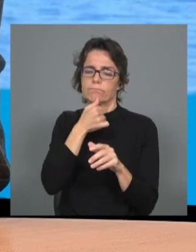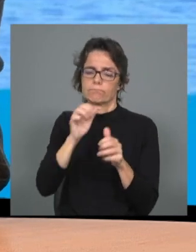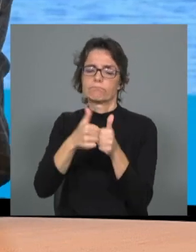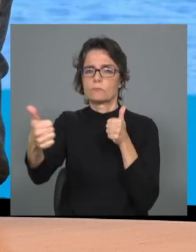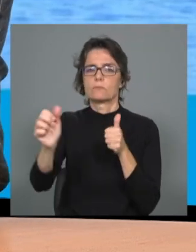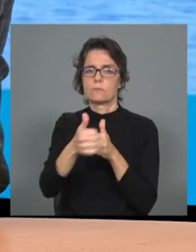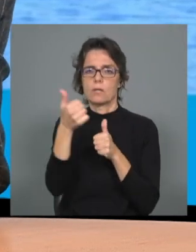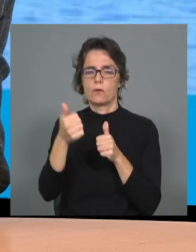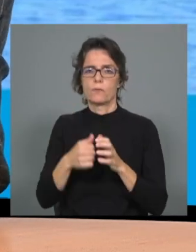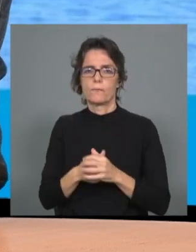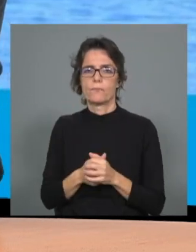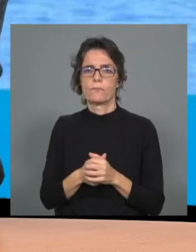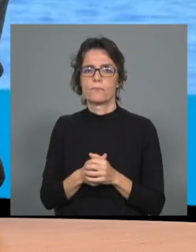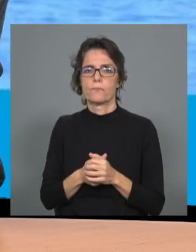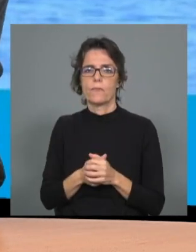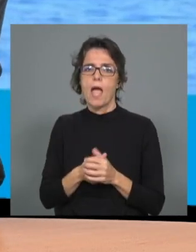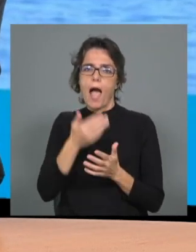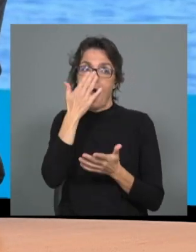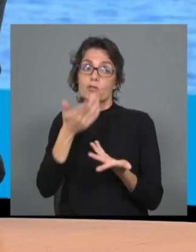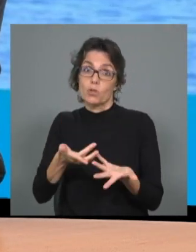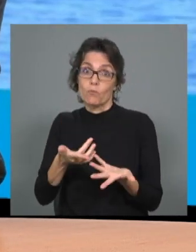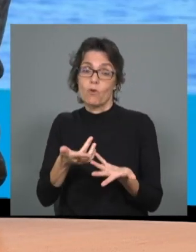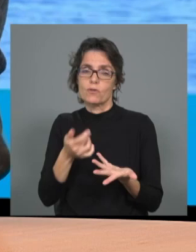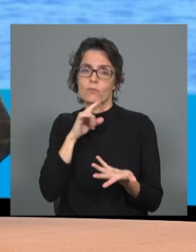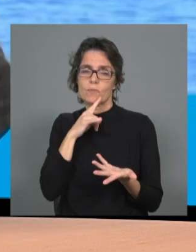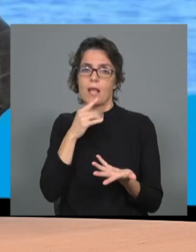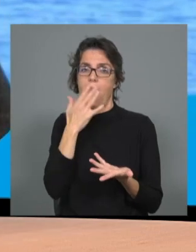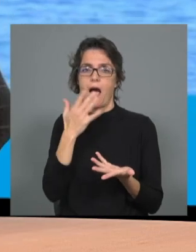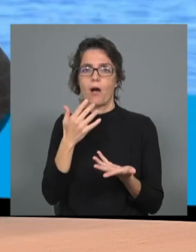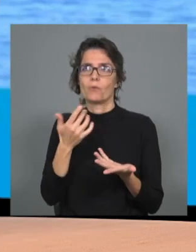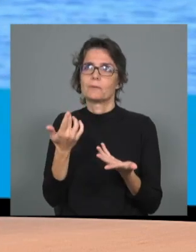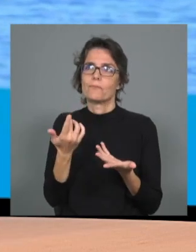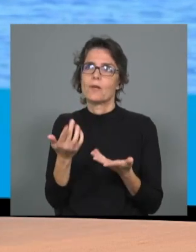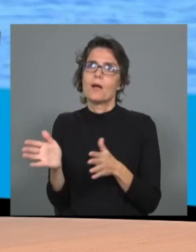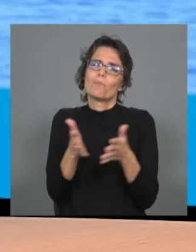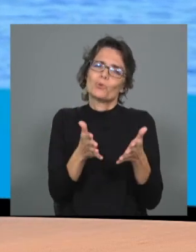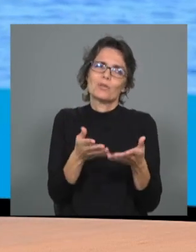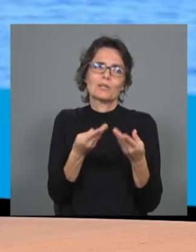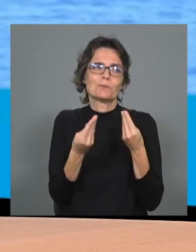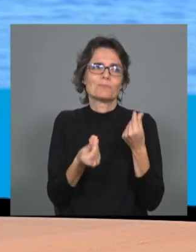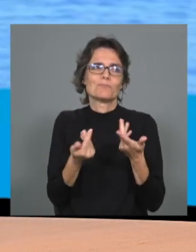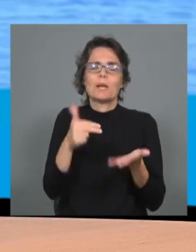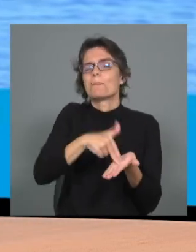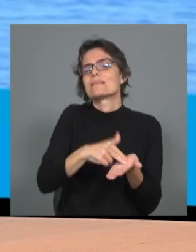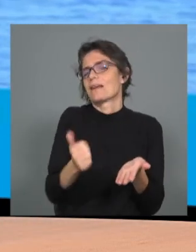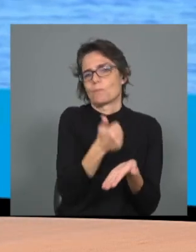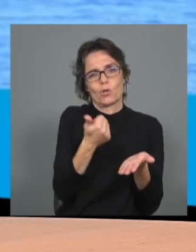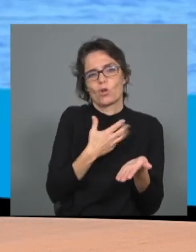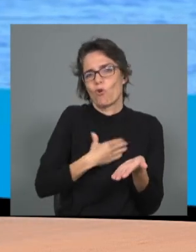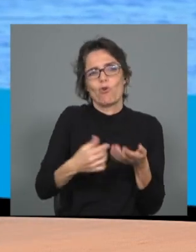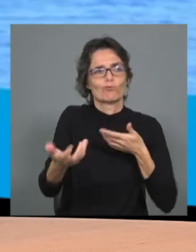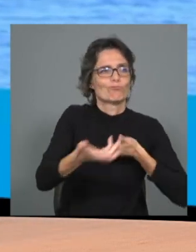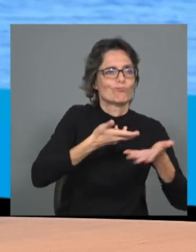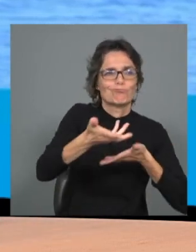que hoje este sistema empobrece no sentido que a presença, o